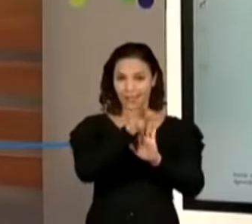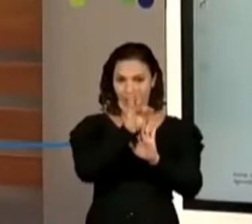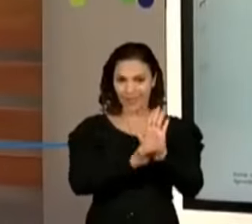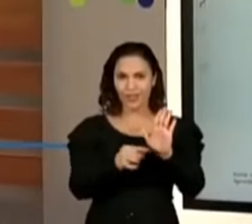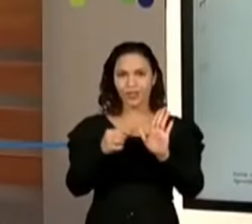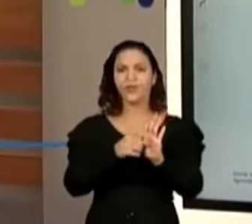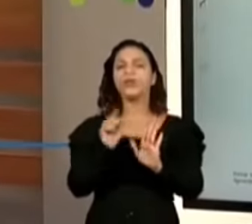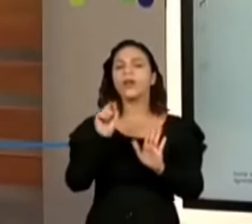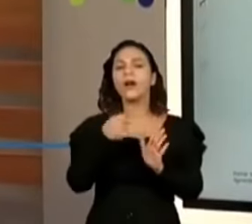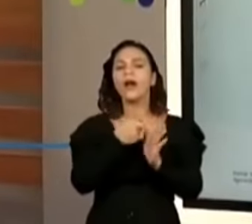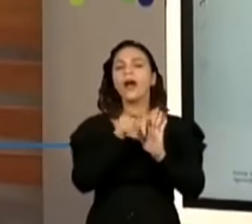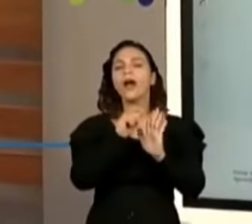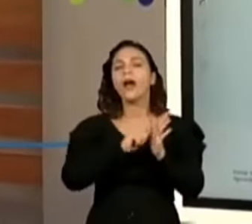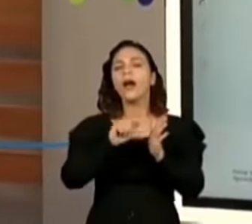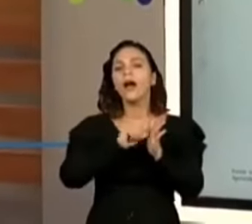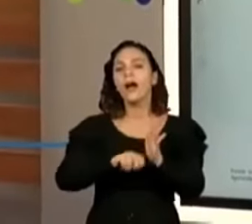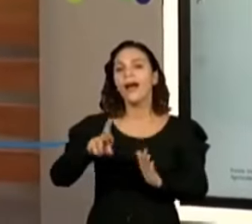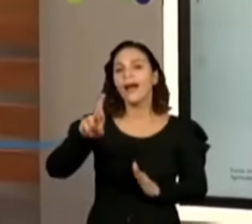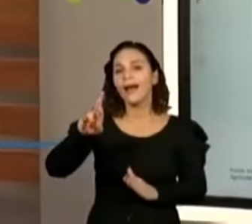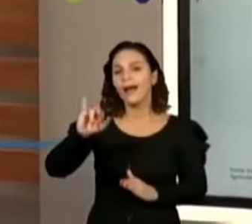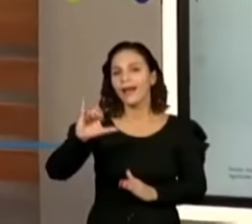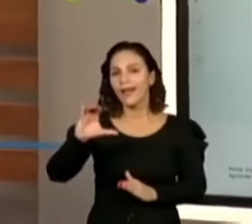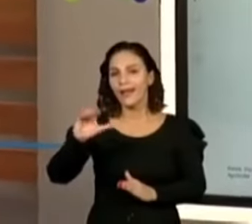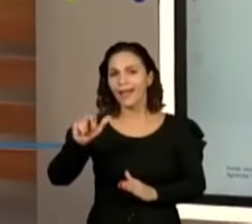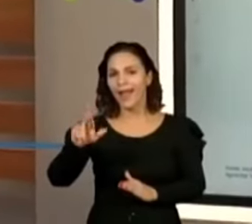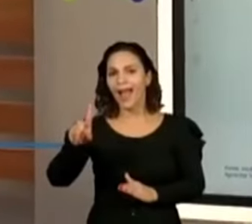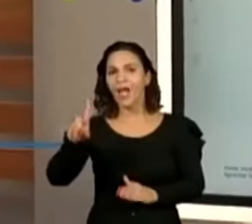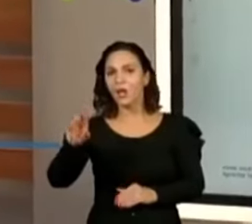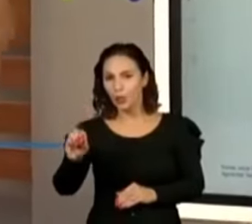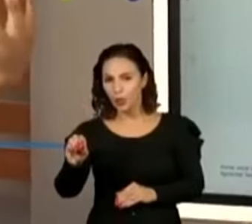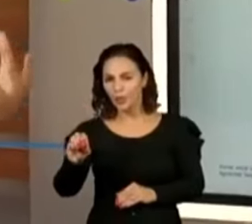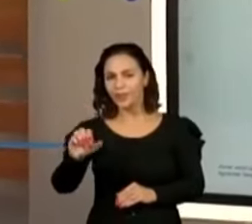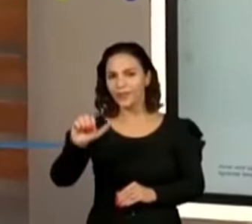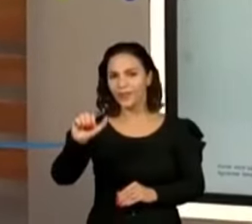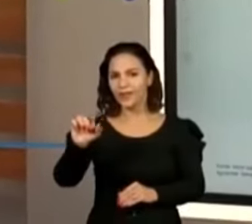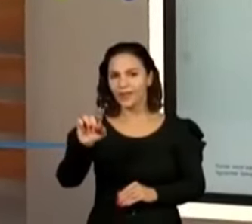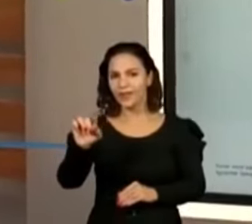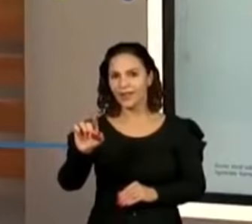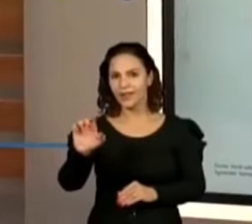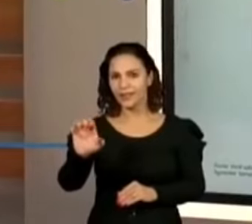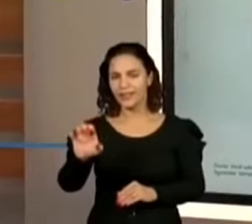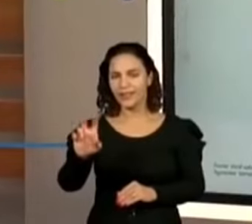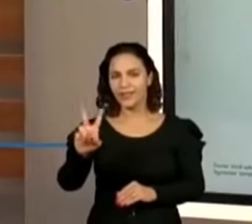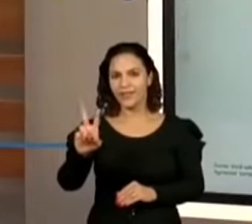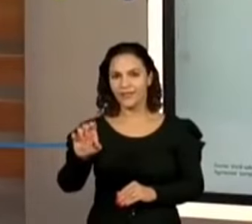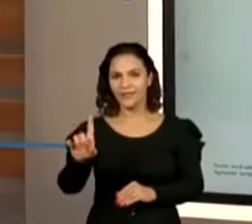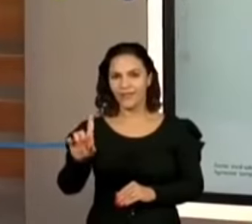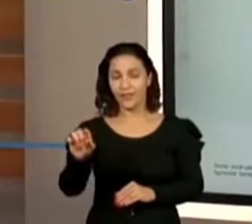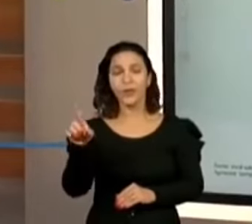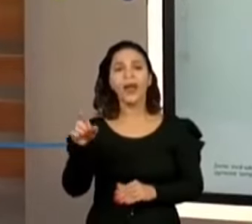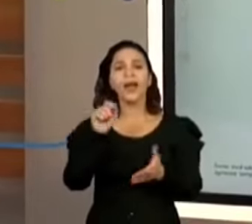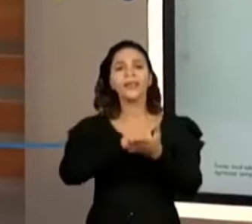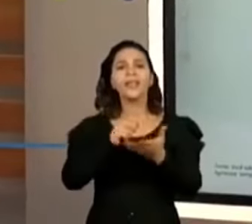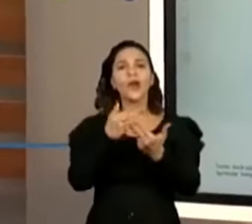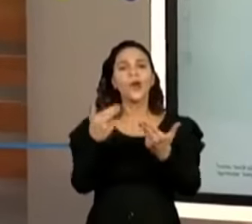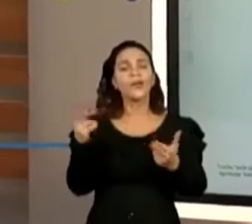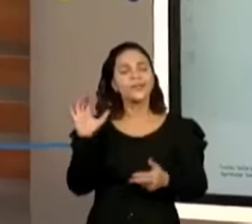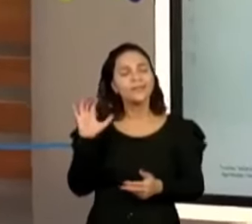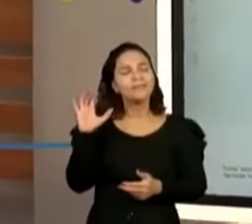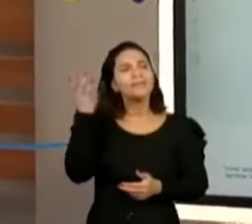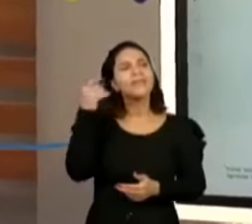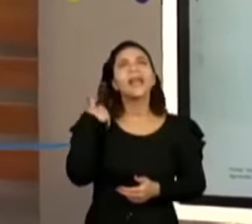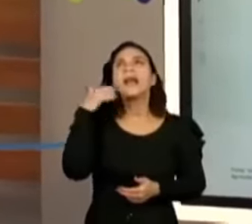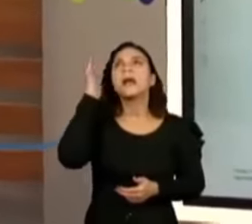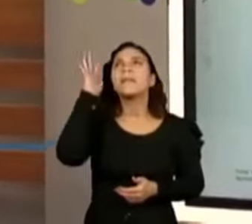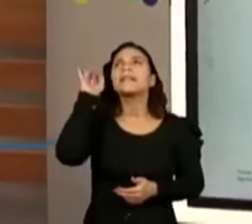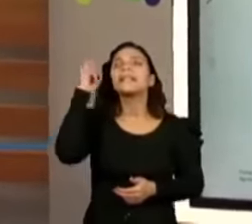brincava assim: se eu fosse um esqueleto... Ele escrevia algumas coisas bem engraçadas a respeito de situações,